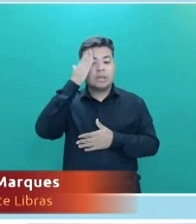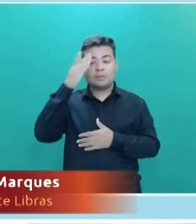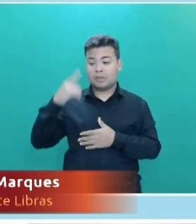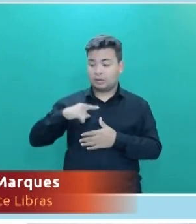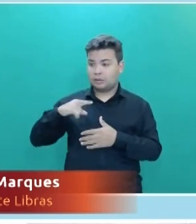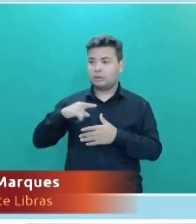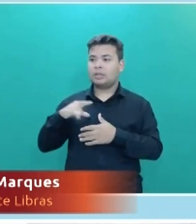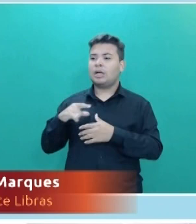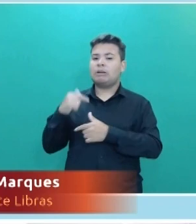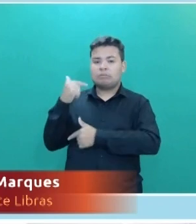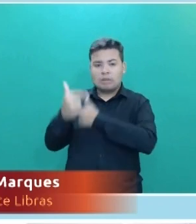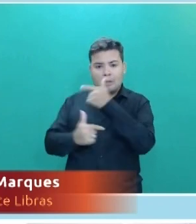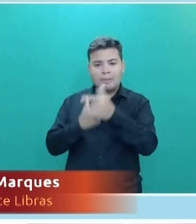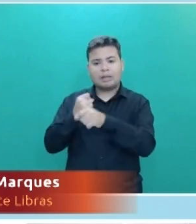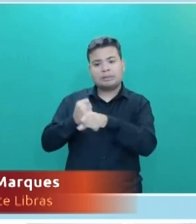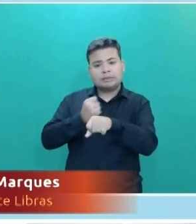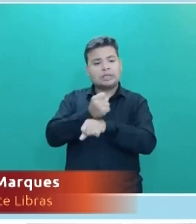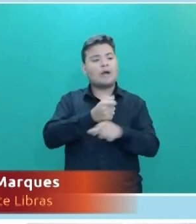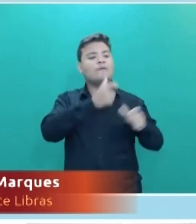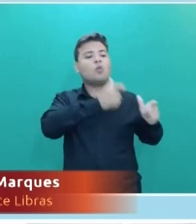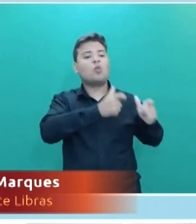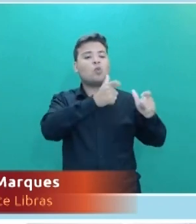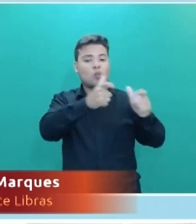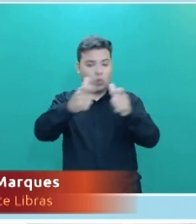envolvidas no trabalho escravo e dos meios de